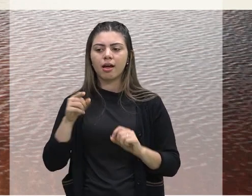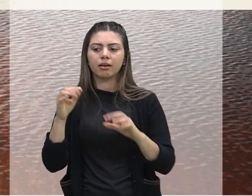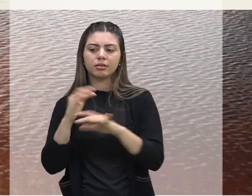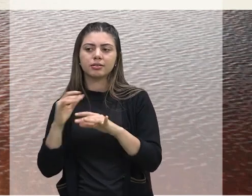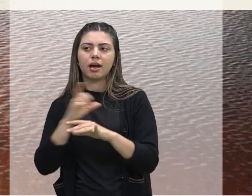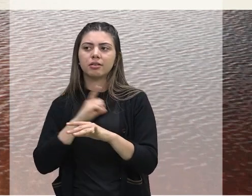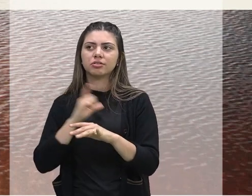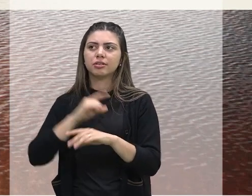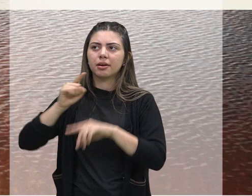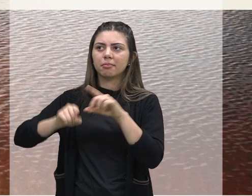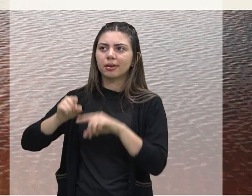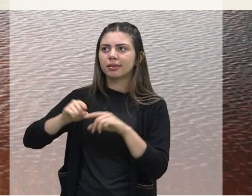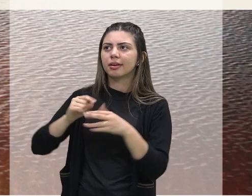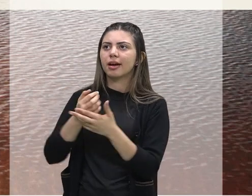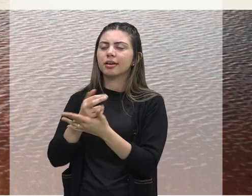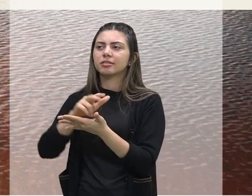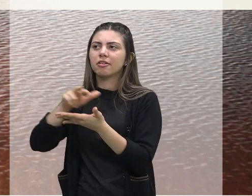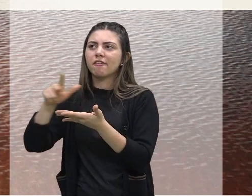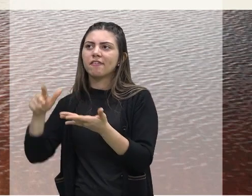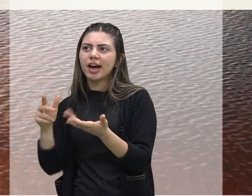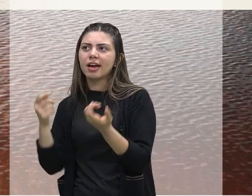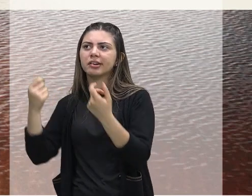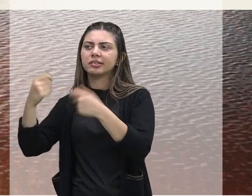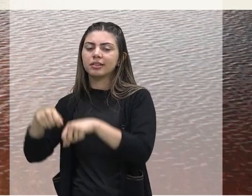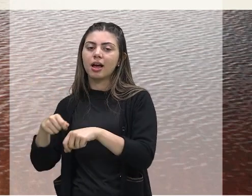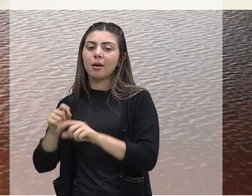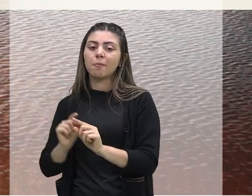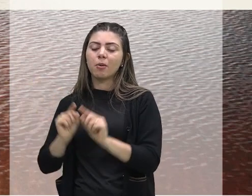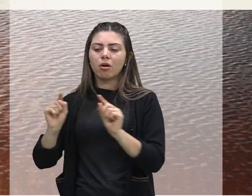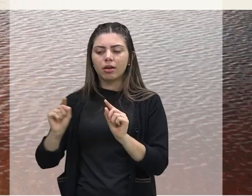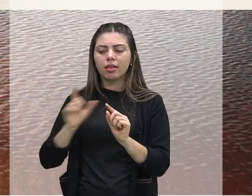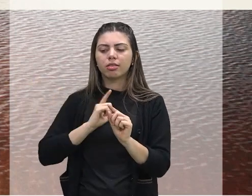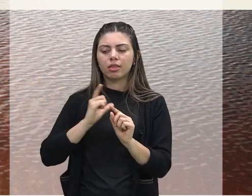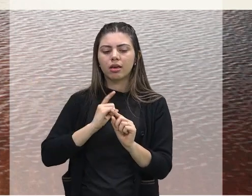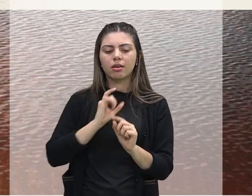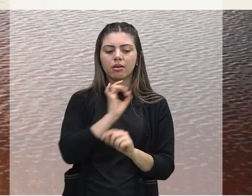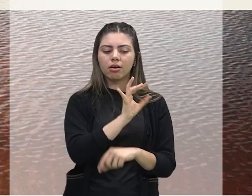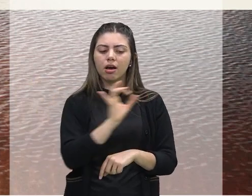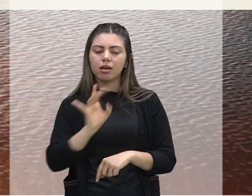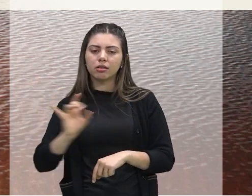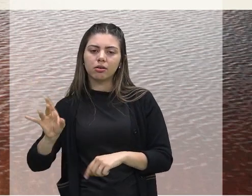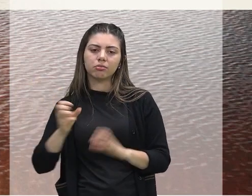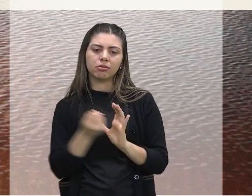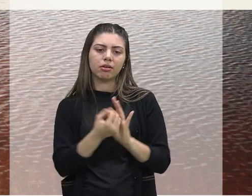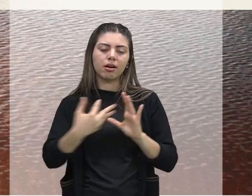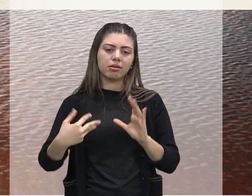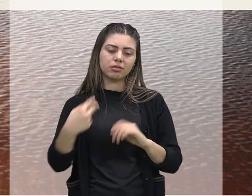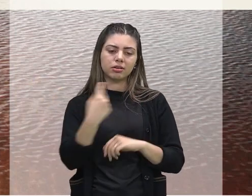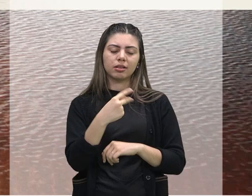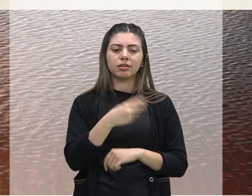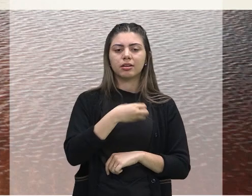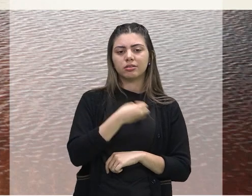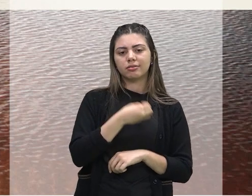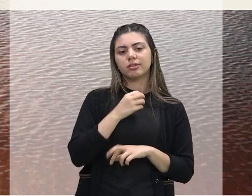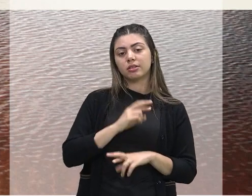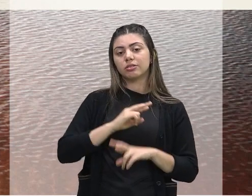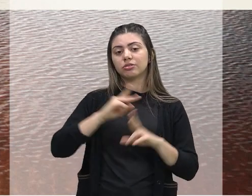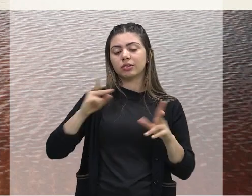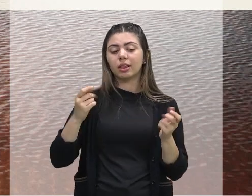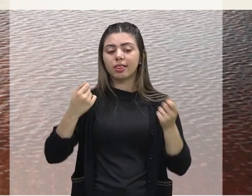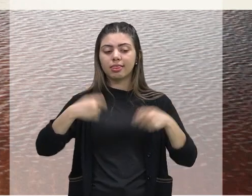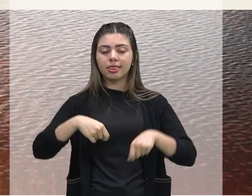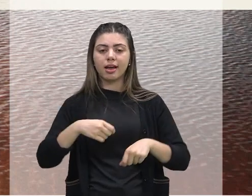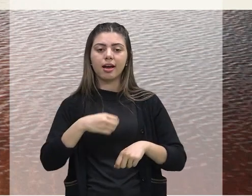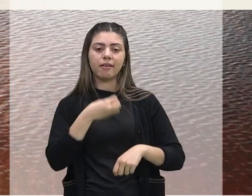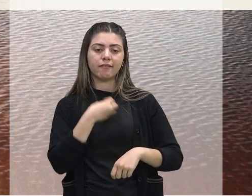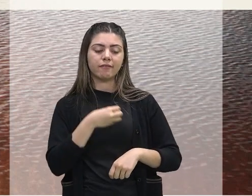Tem, né? Ninguém pode negar. Mas cada um tem o seu modo de ser e viver, e conviver e sobreviver